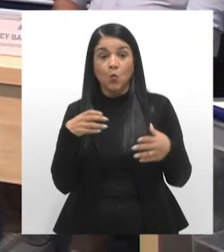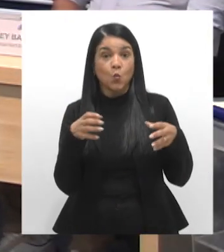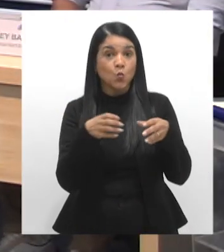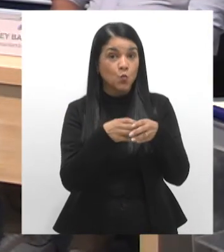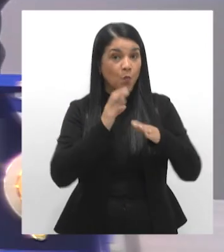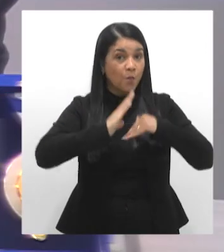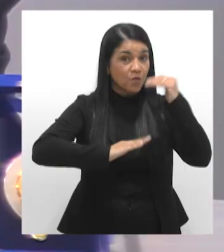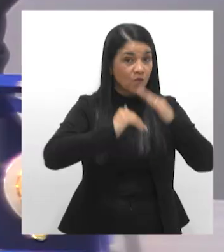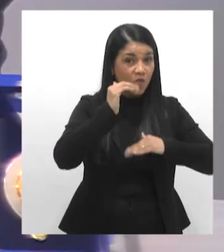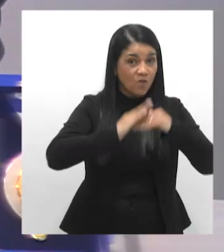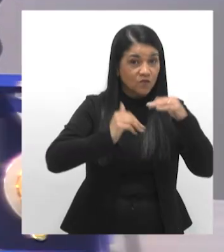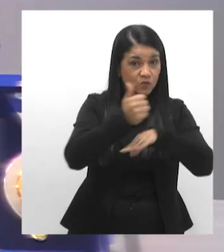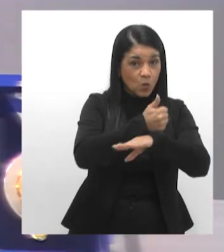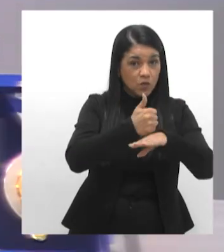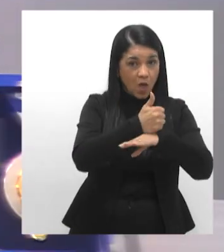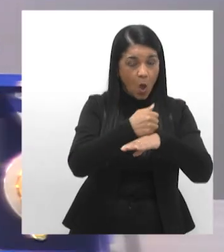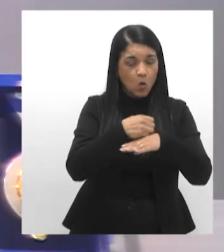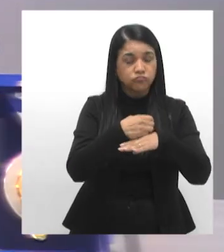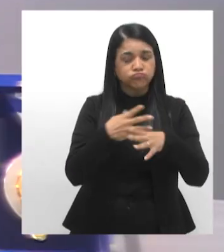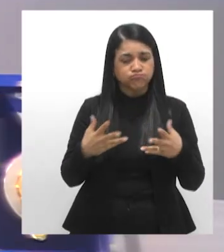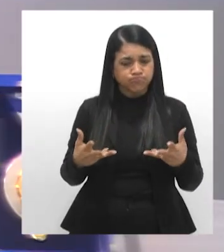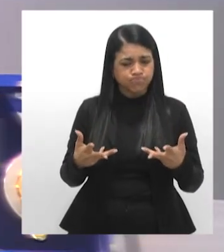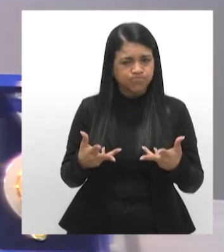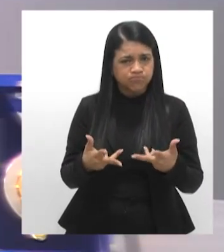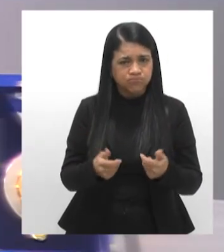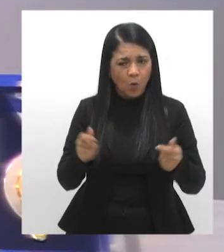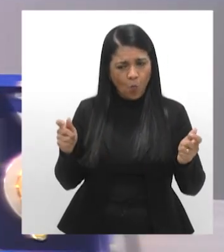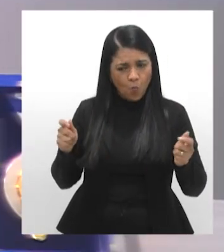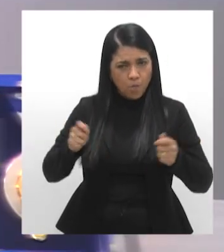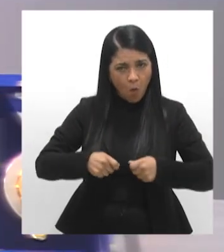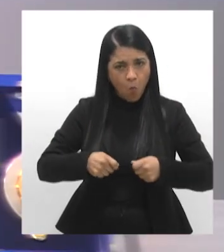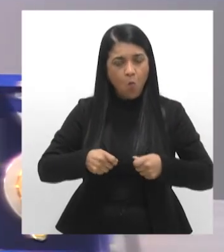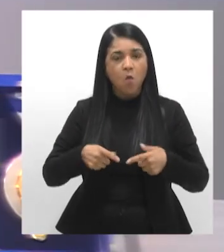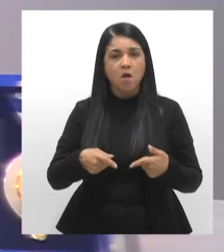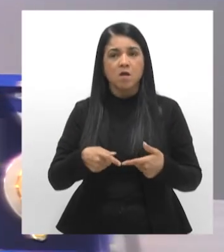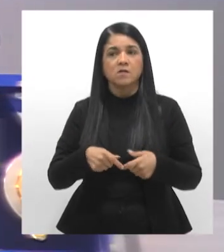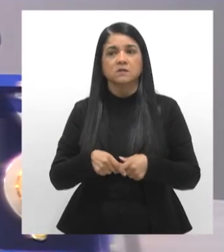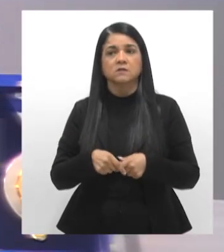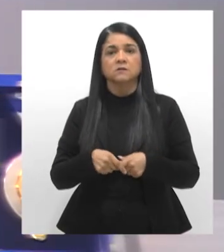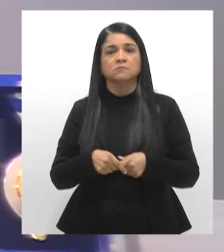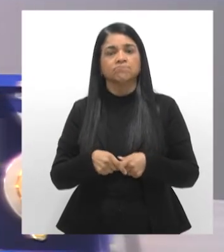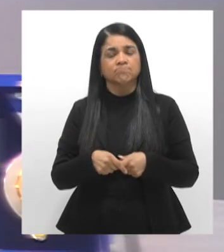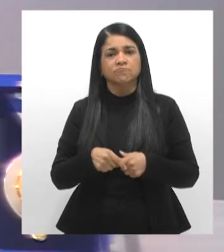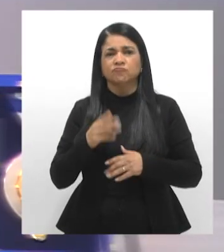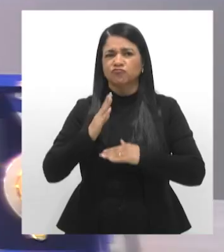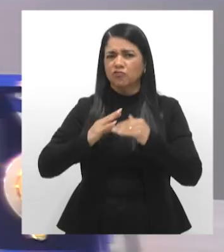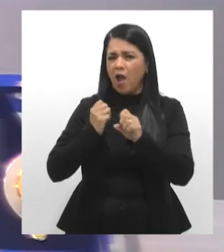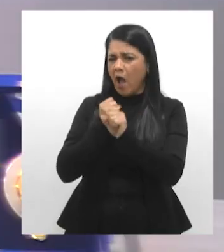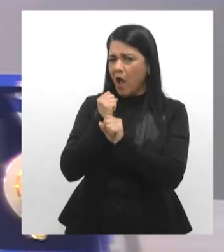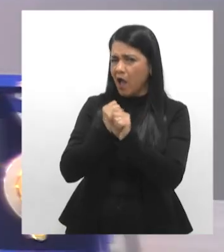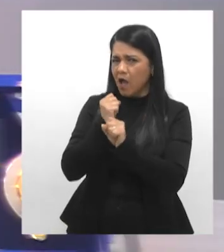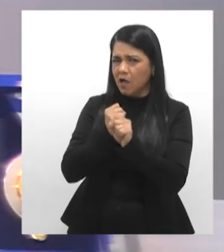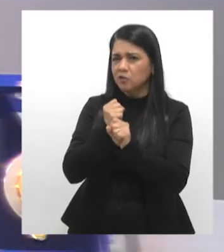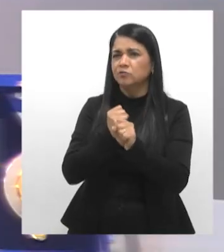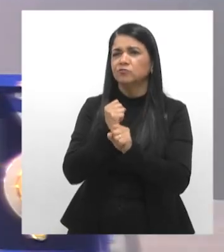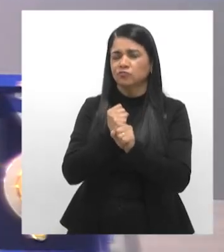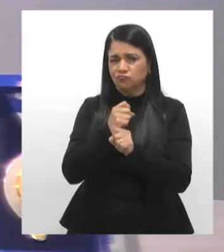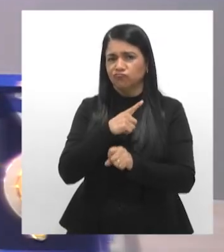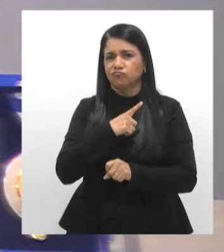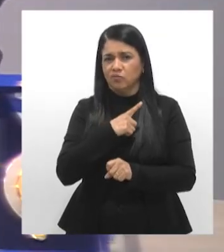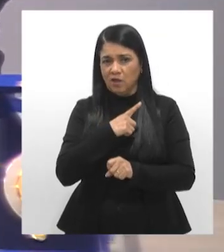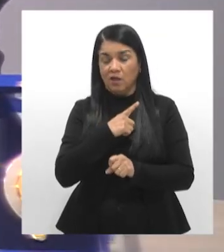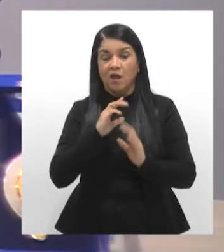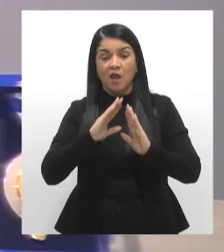instrutivo extremamente qualificado. E, de muito tempo, também tem lá